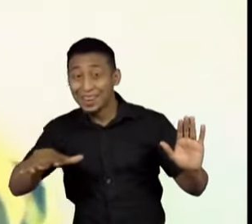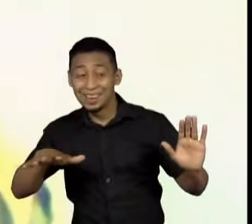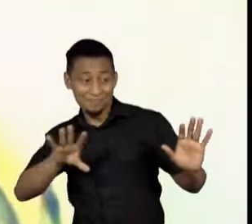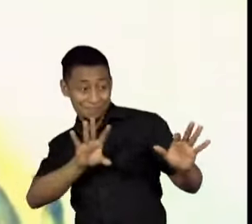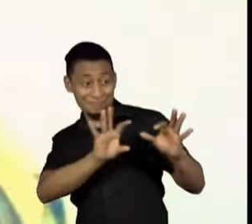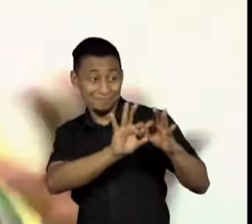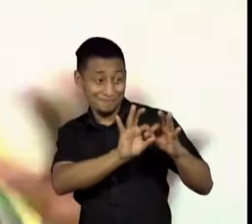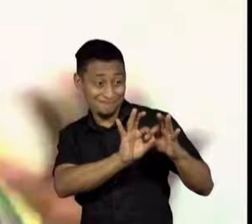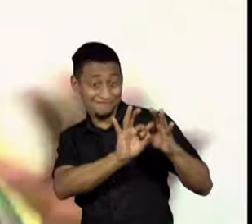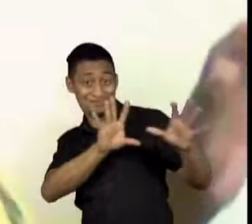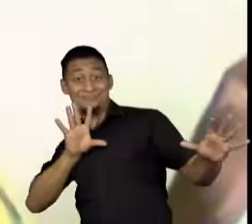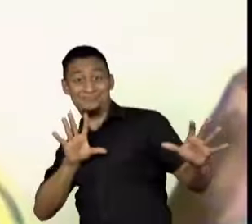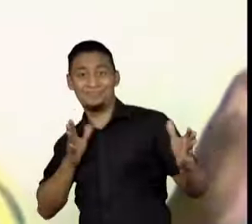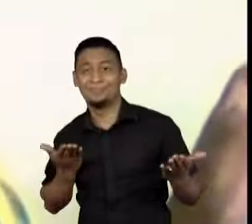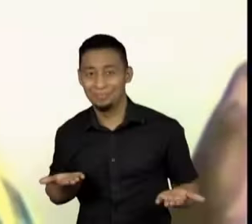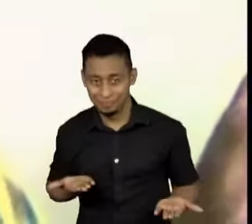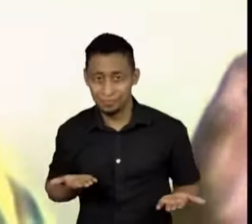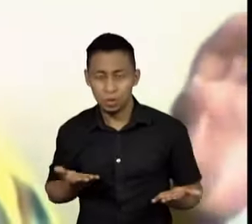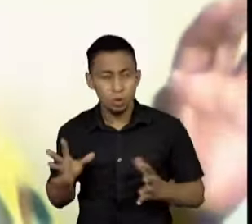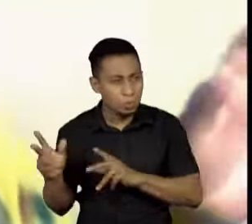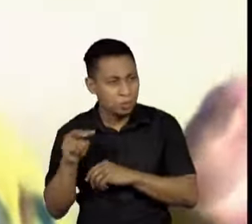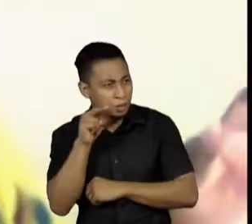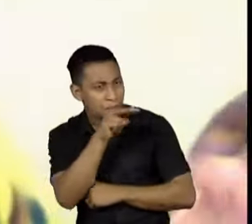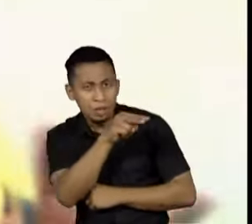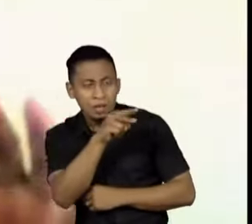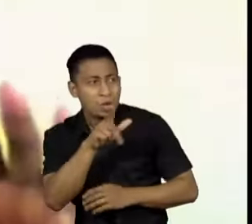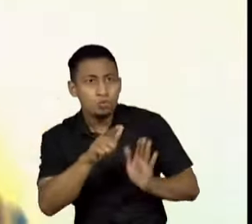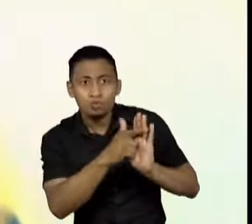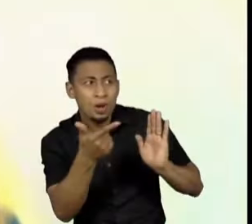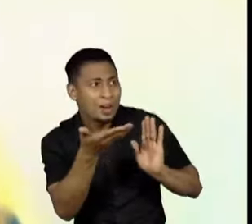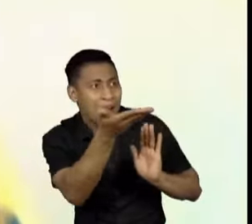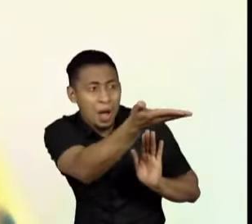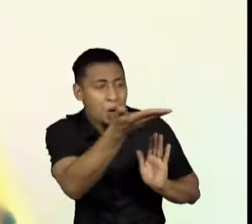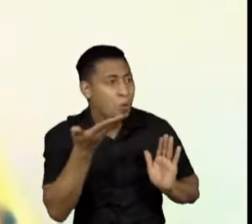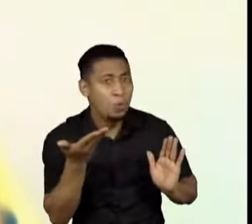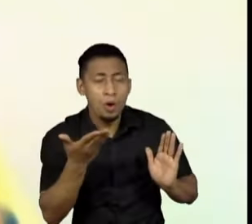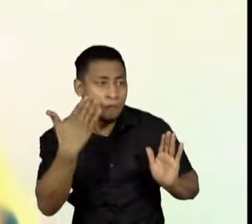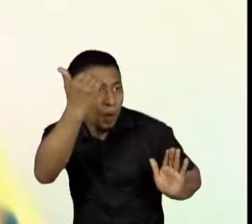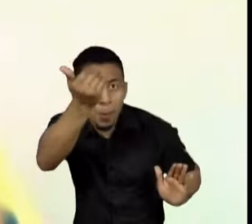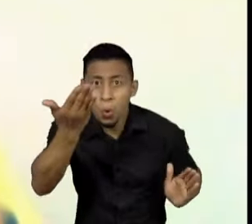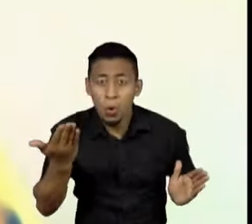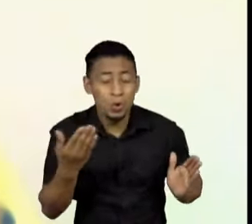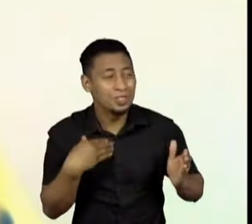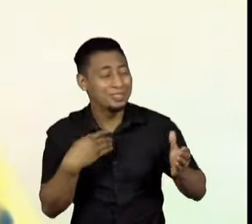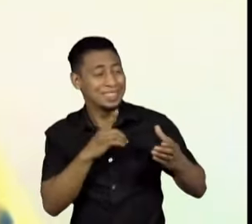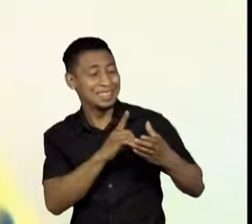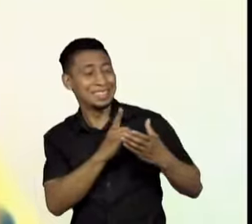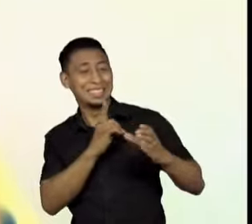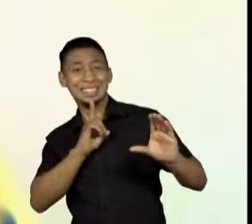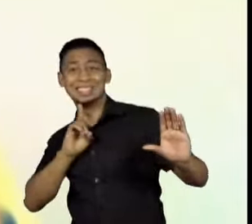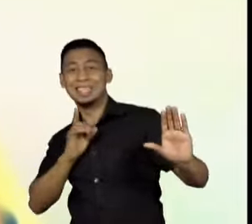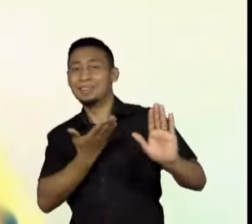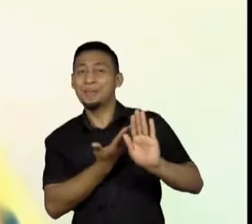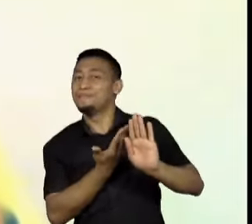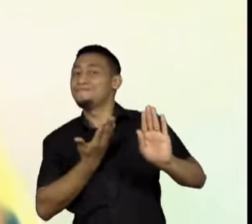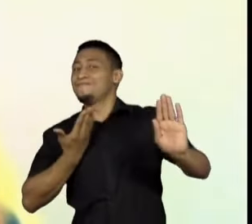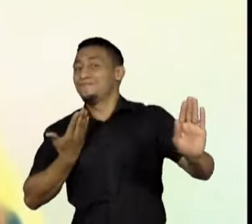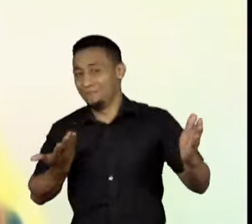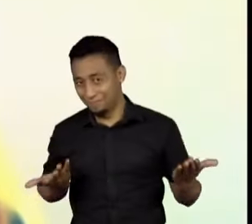Então, o sujeito está lá, o grupo de origem está numa distância, ou então o grupo de